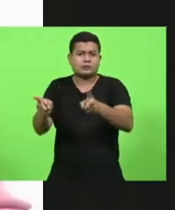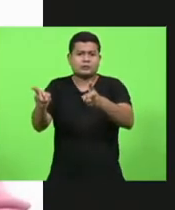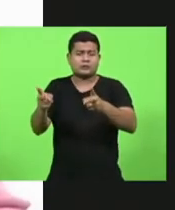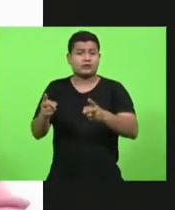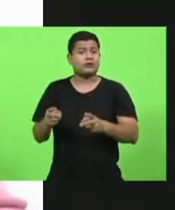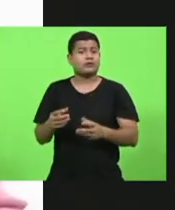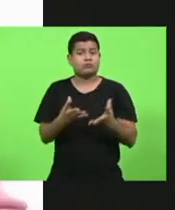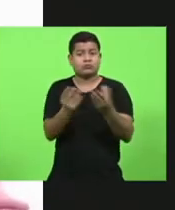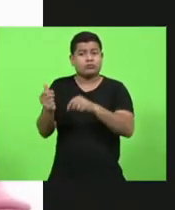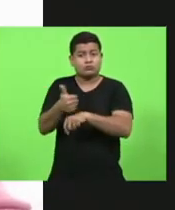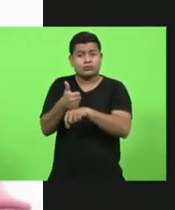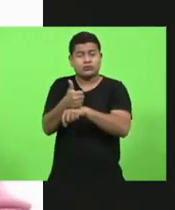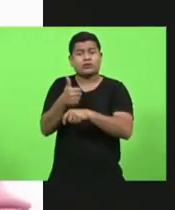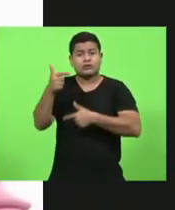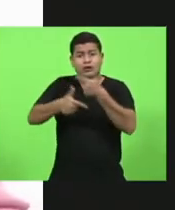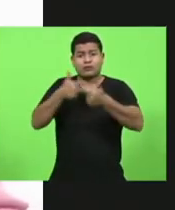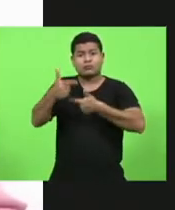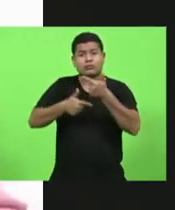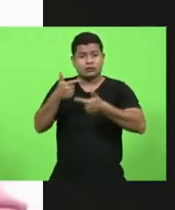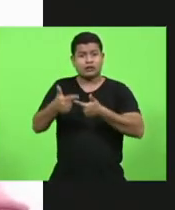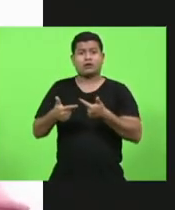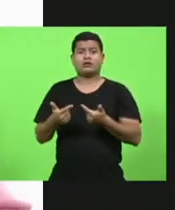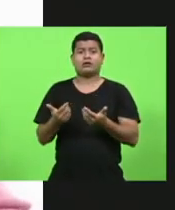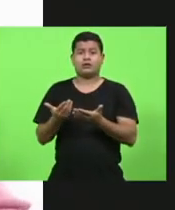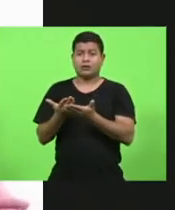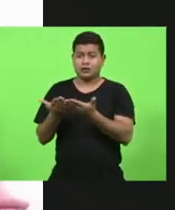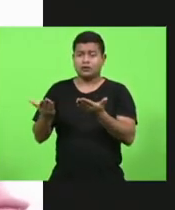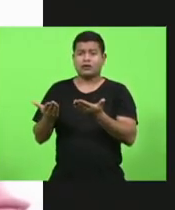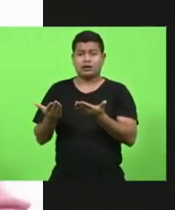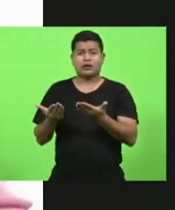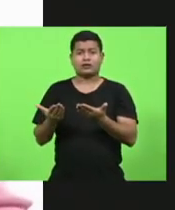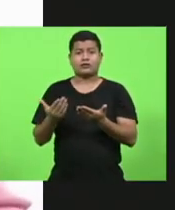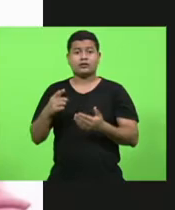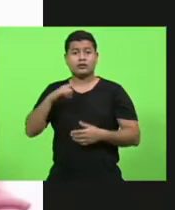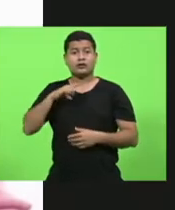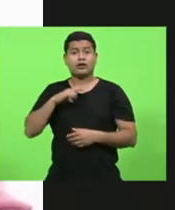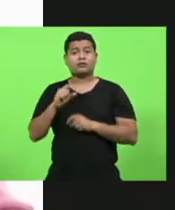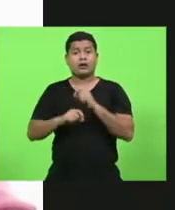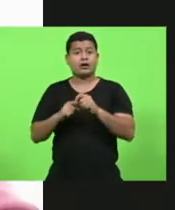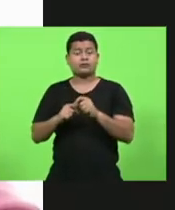que trabalham, que são inseridos no mercado de trabalho e que possuem uma deficiência.